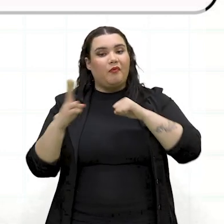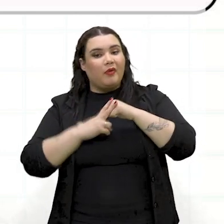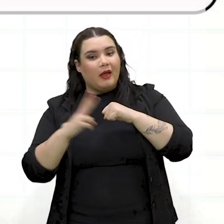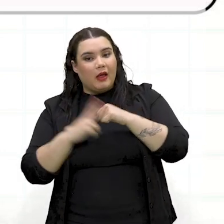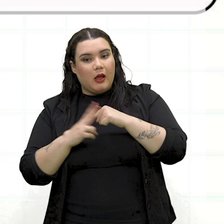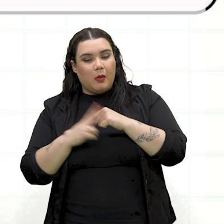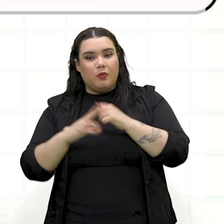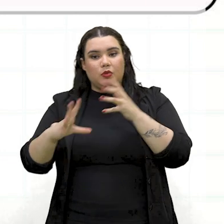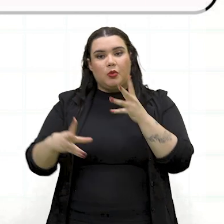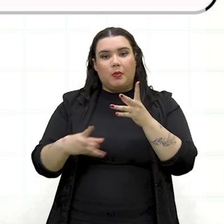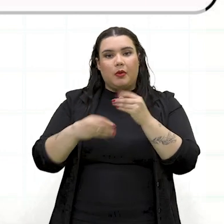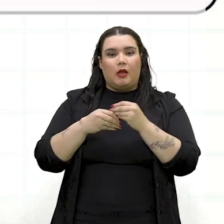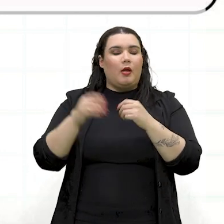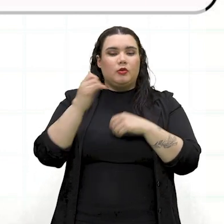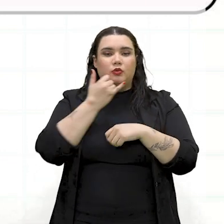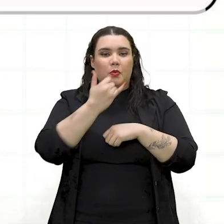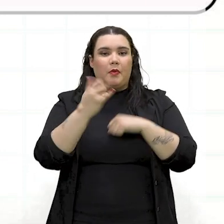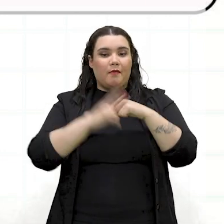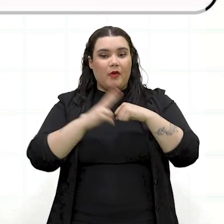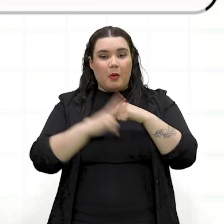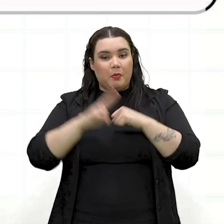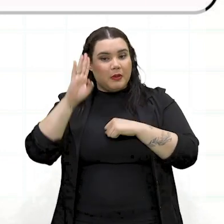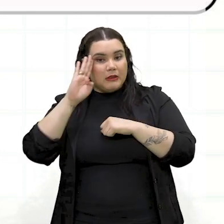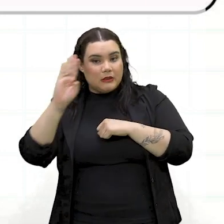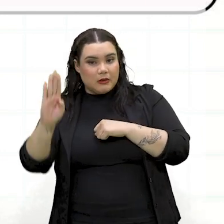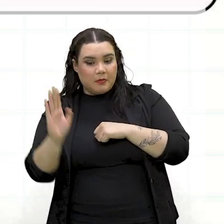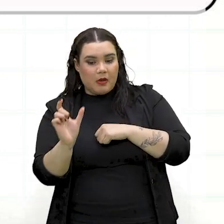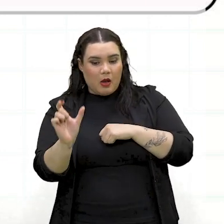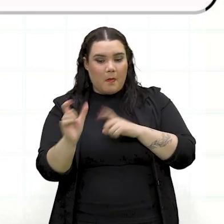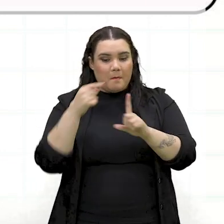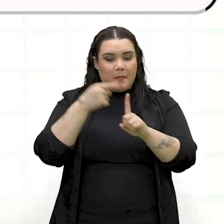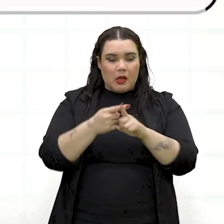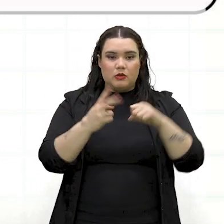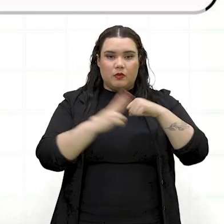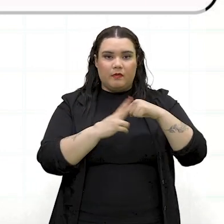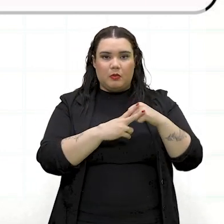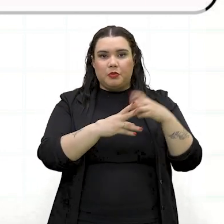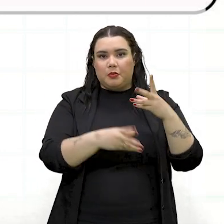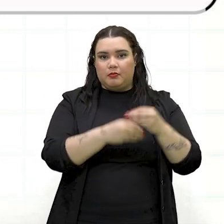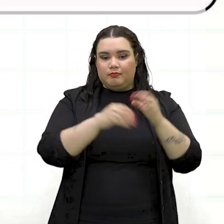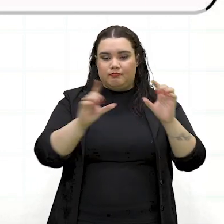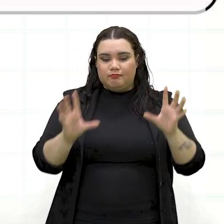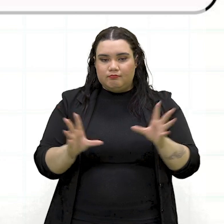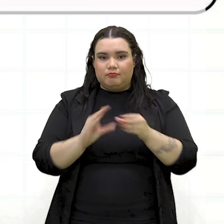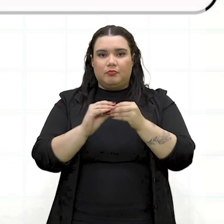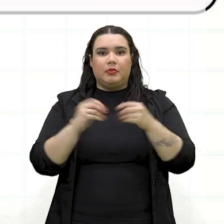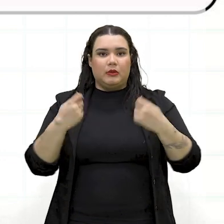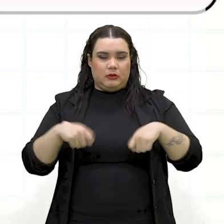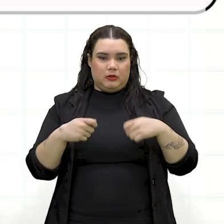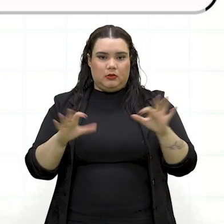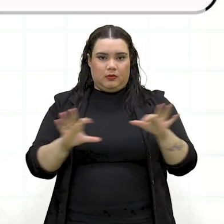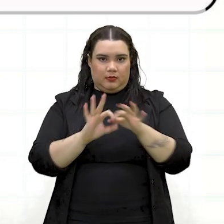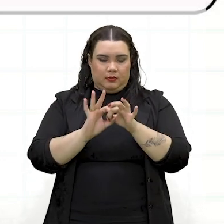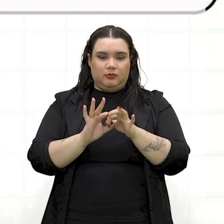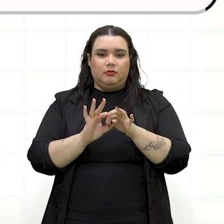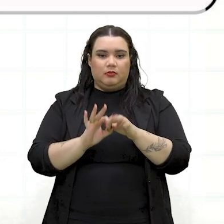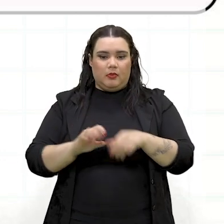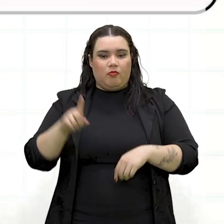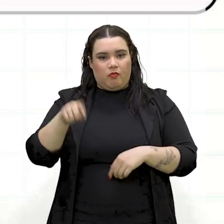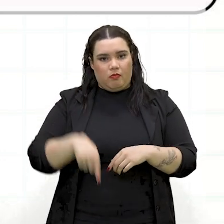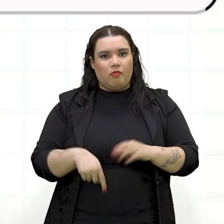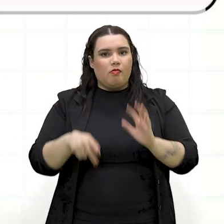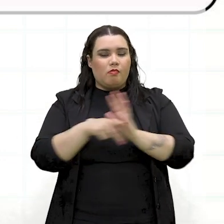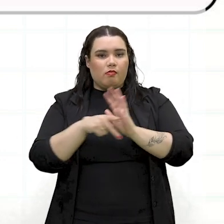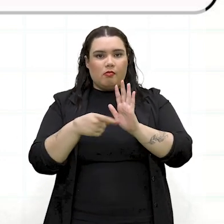verbo principal, ok? Certo? Então, eles são auxiliares que são utilizados